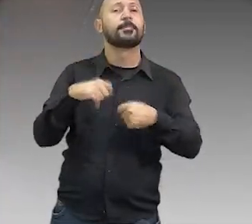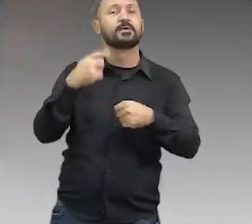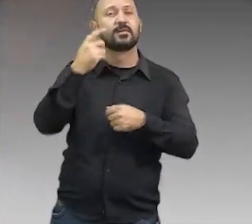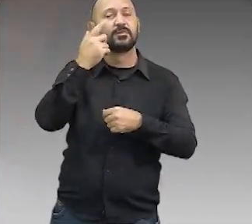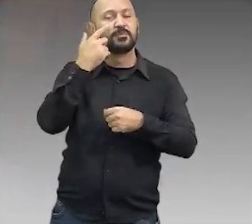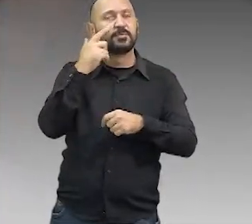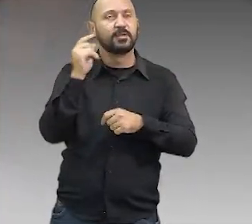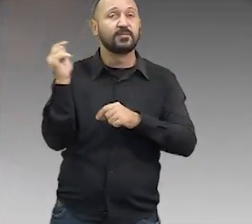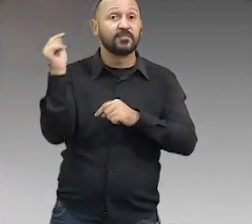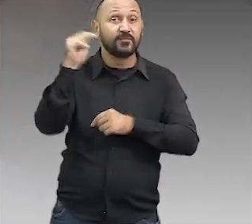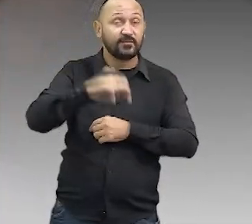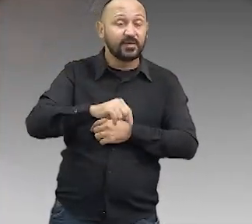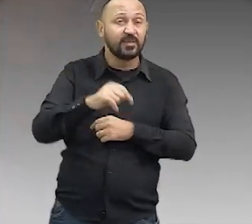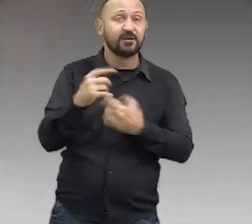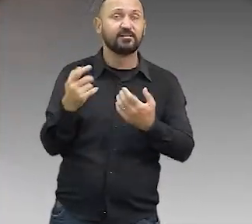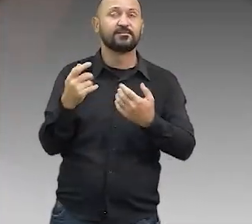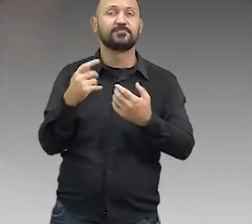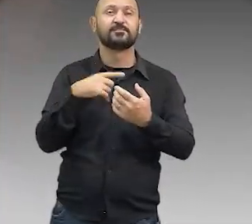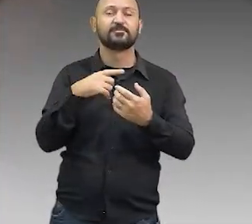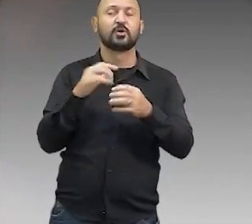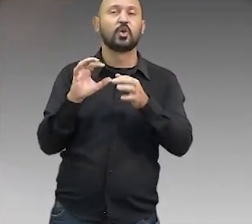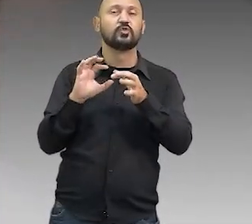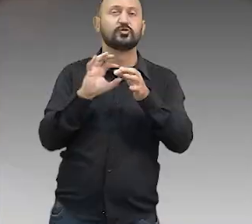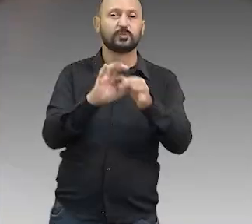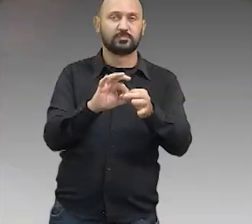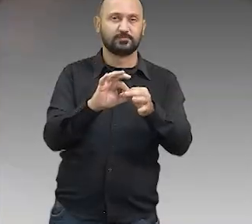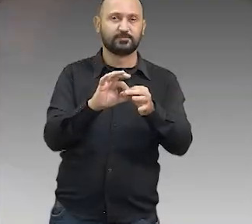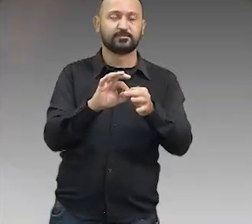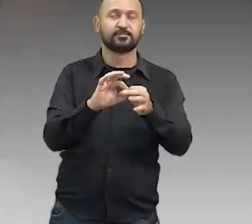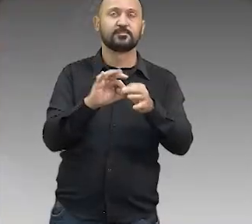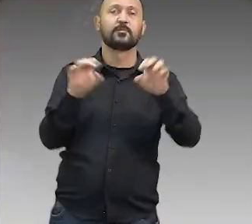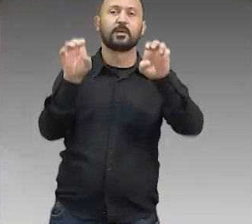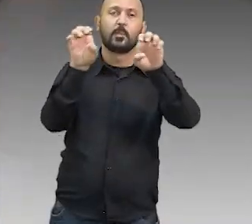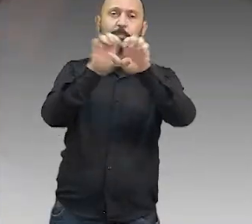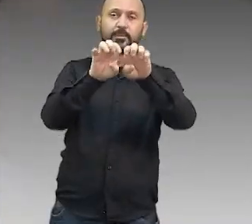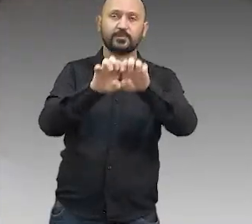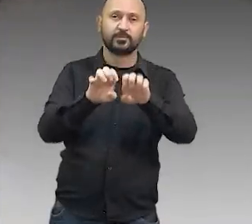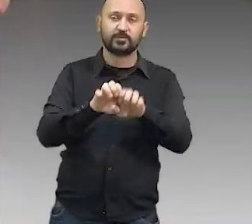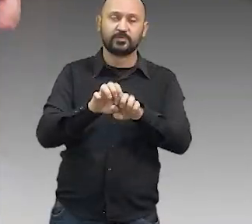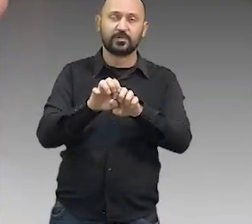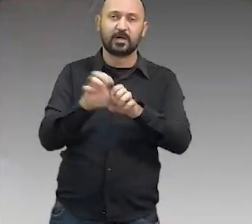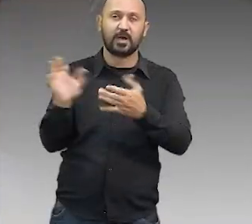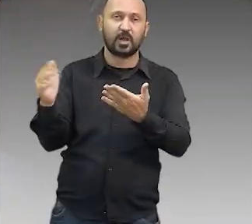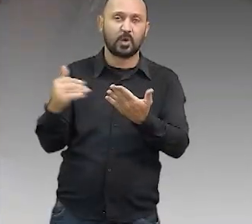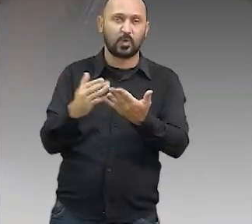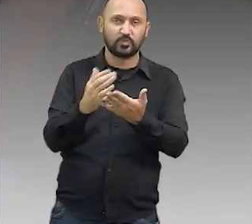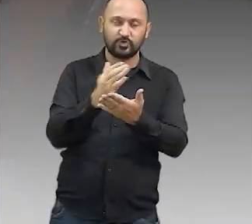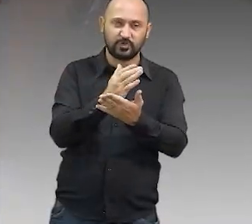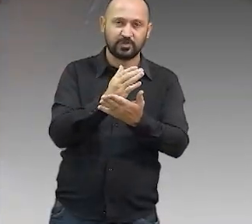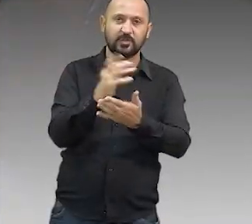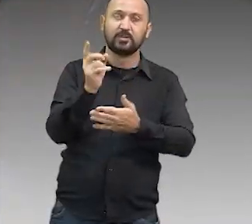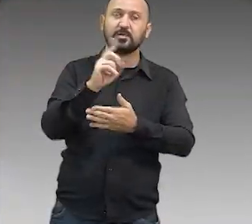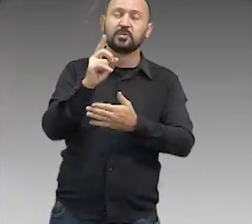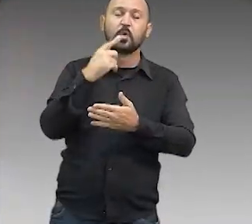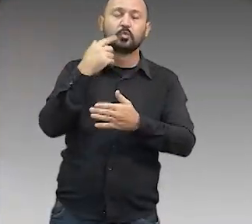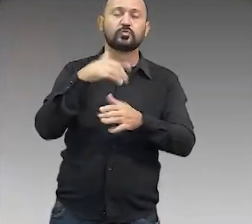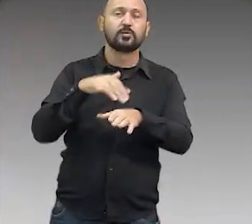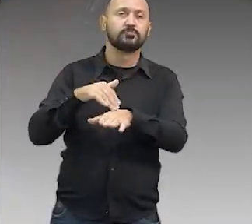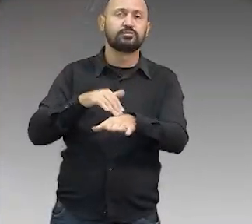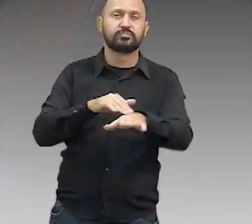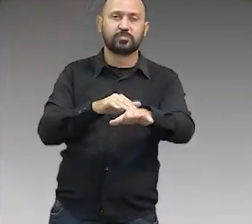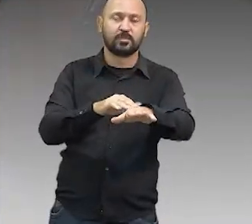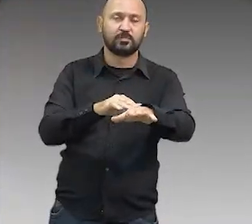Agora, ela tem que vir atrelada a uma estrutura logística, não só